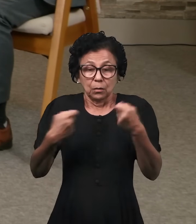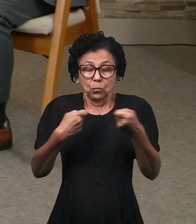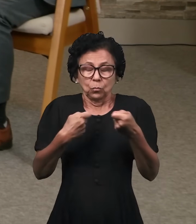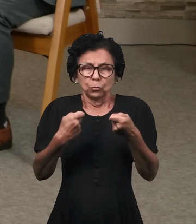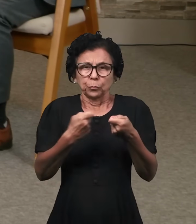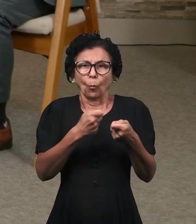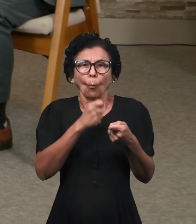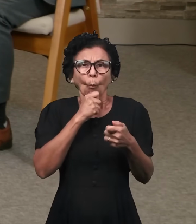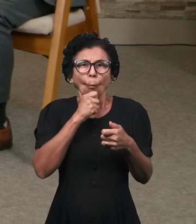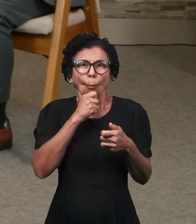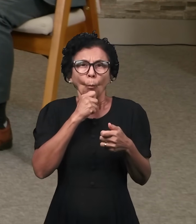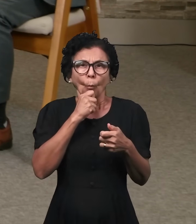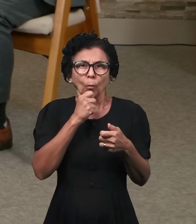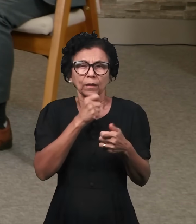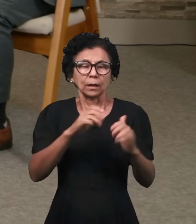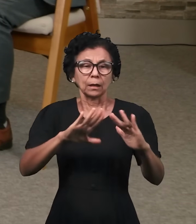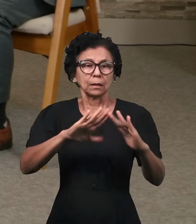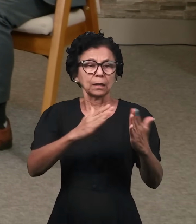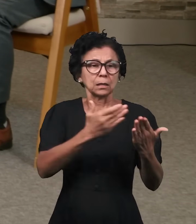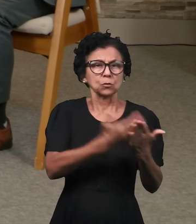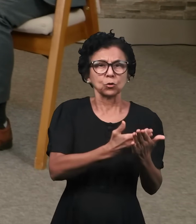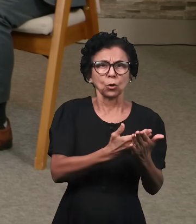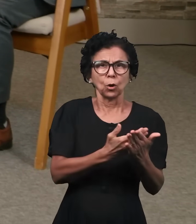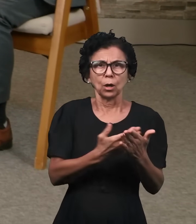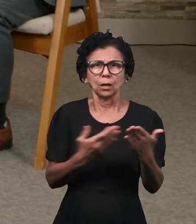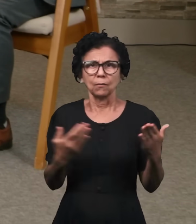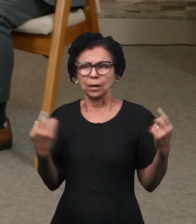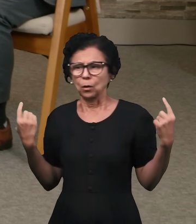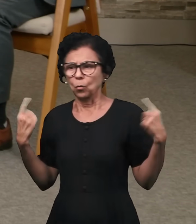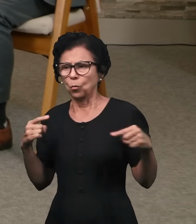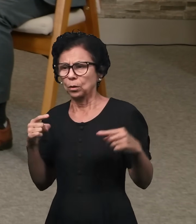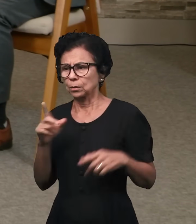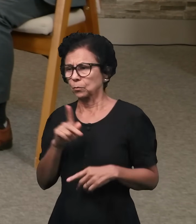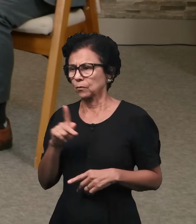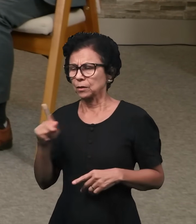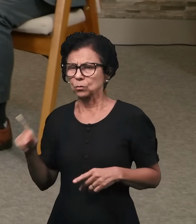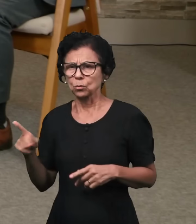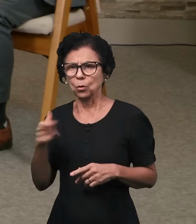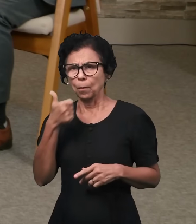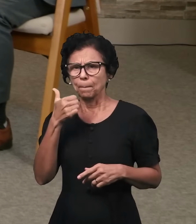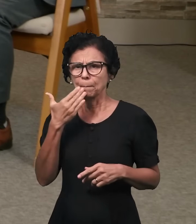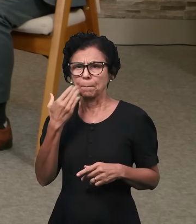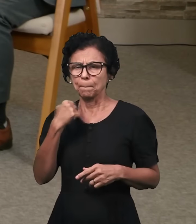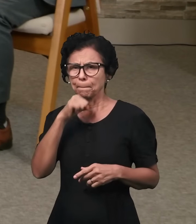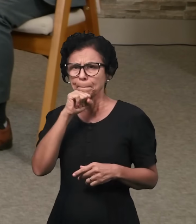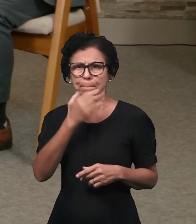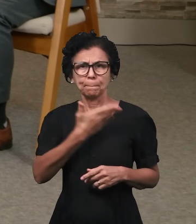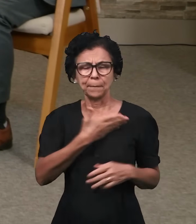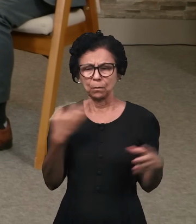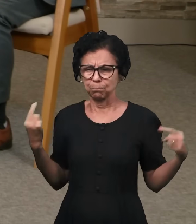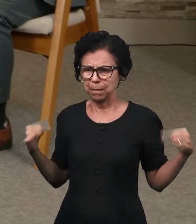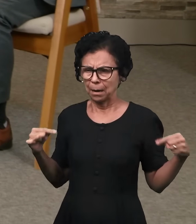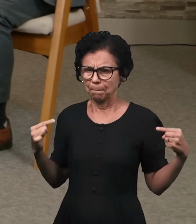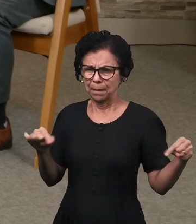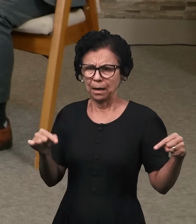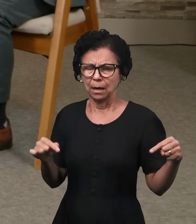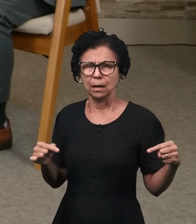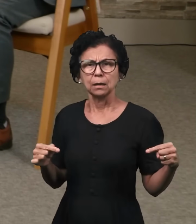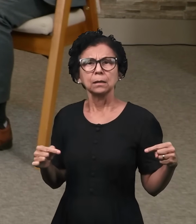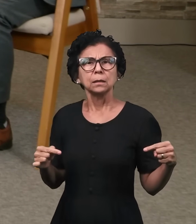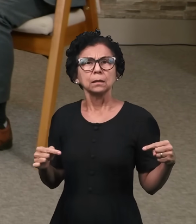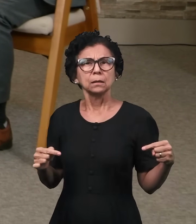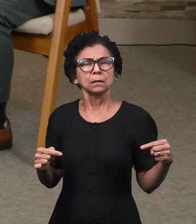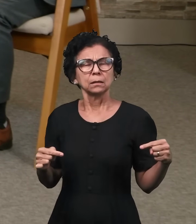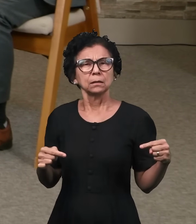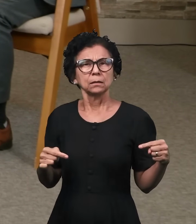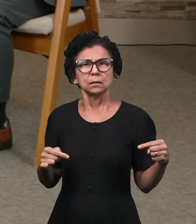reagem agressivamente contra professores, reagem agressivamente contra pais, contra colegas, perde a capacidade de